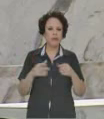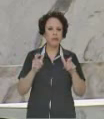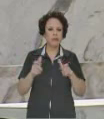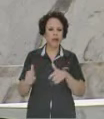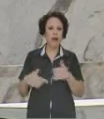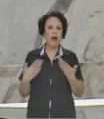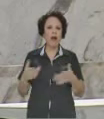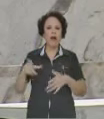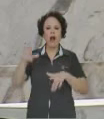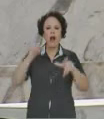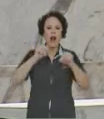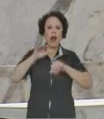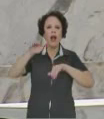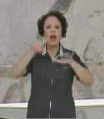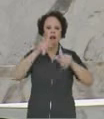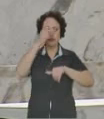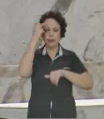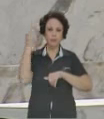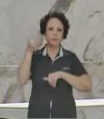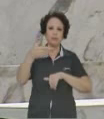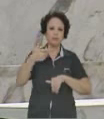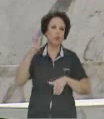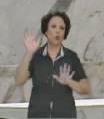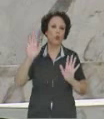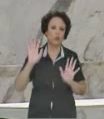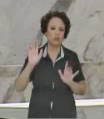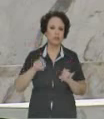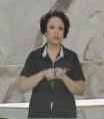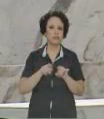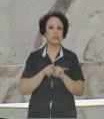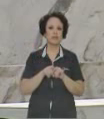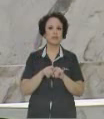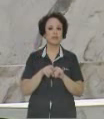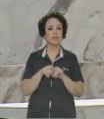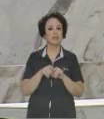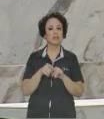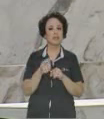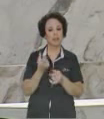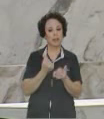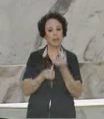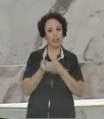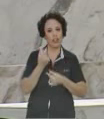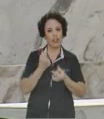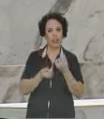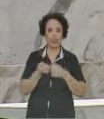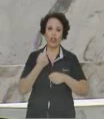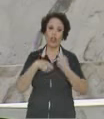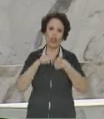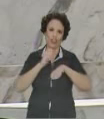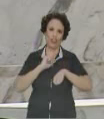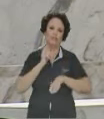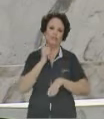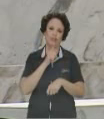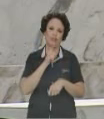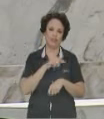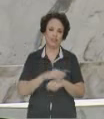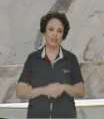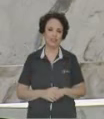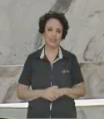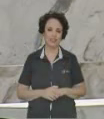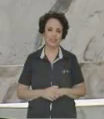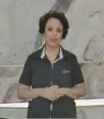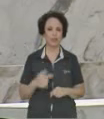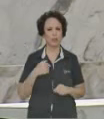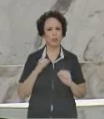ninguém e evidentemente poupando o erário público de custos como eu pretendi fazer eu